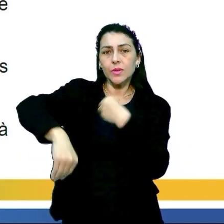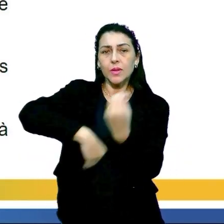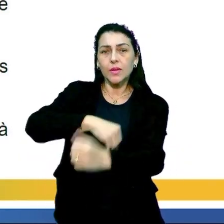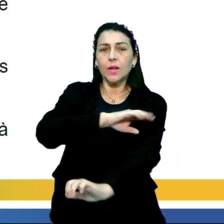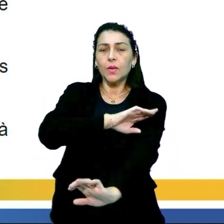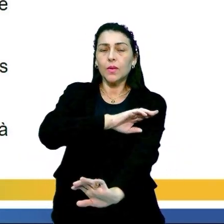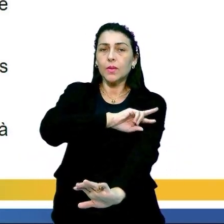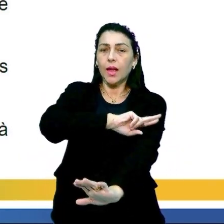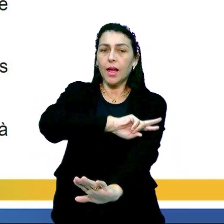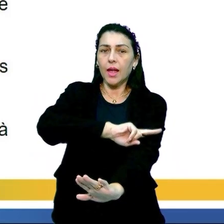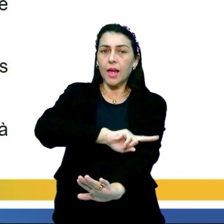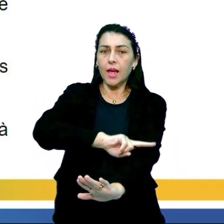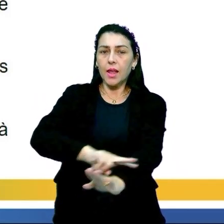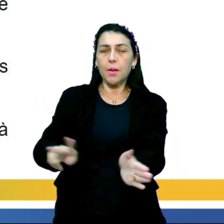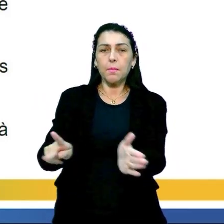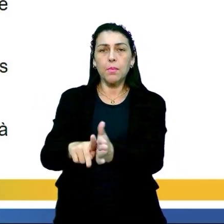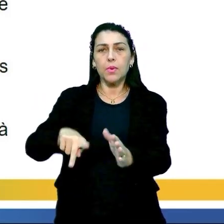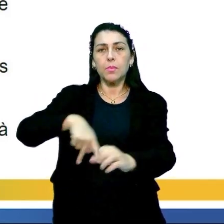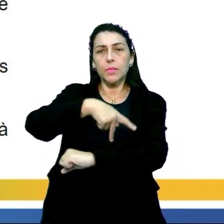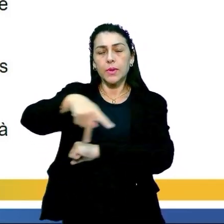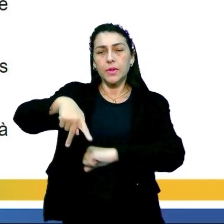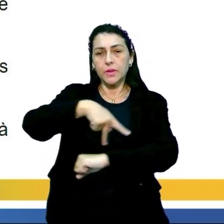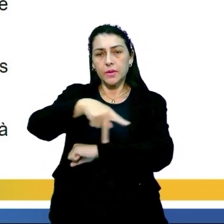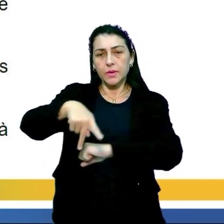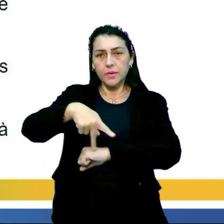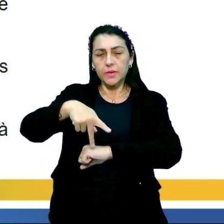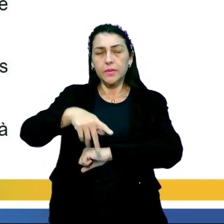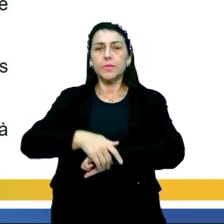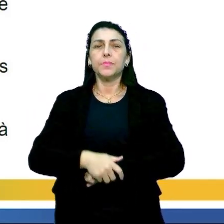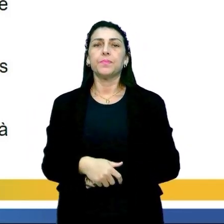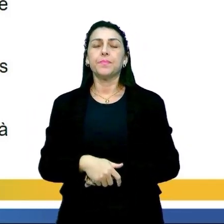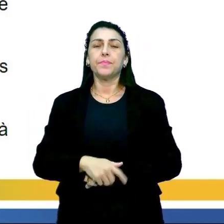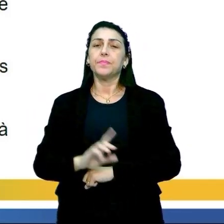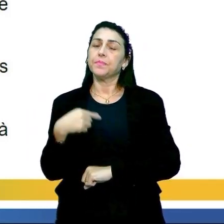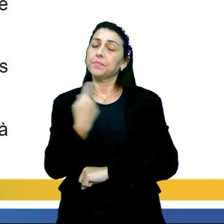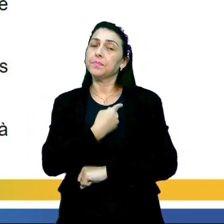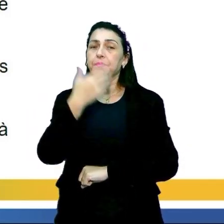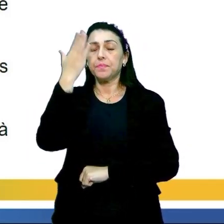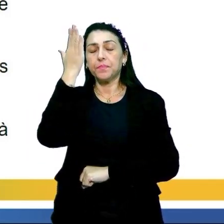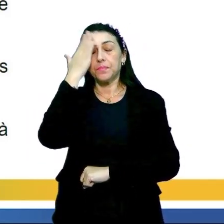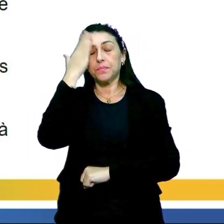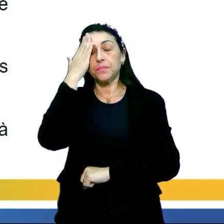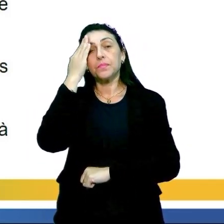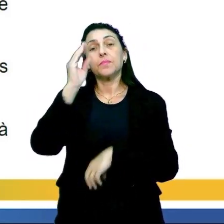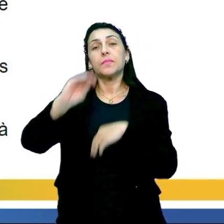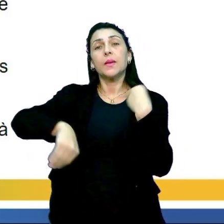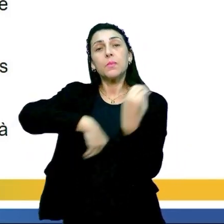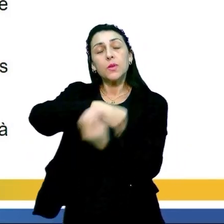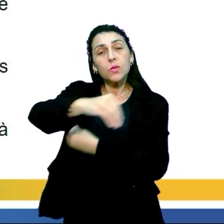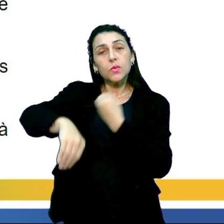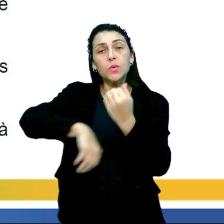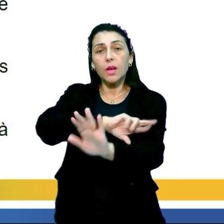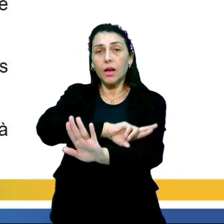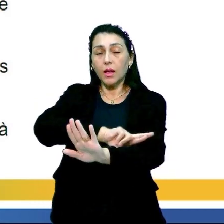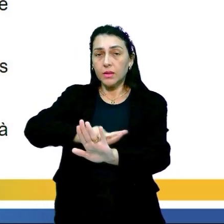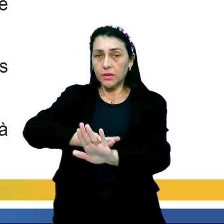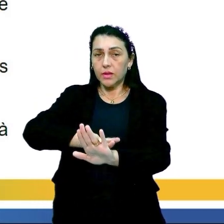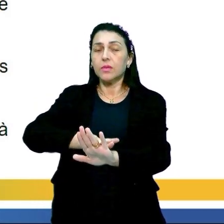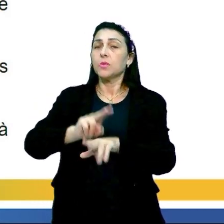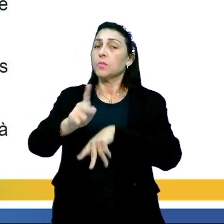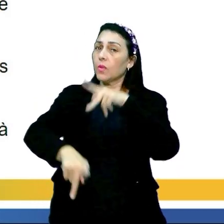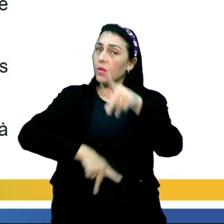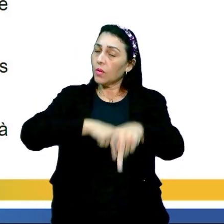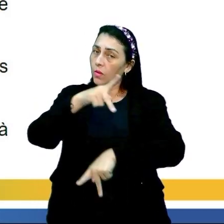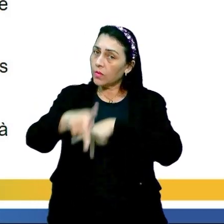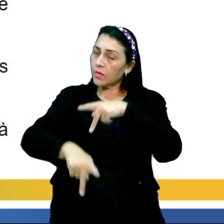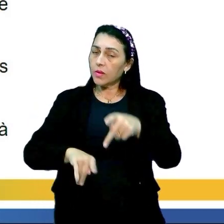ao processo de miscigenação étnica para o país. A gente sabe que miscigenação é o quê? A mistura de raças, de povos